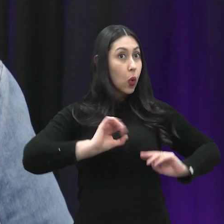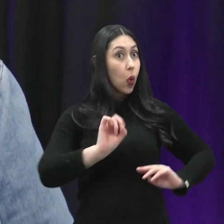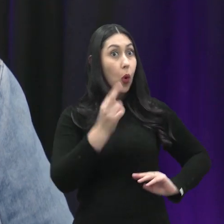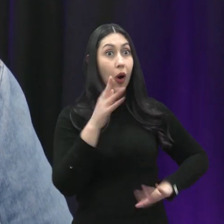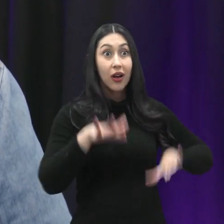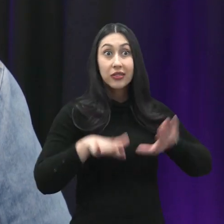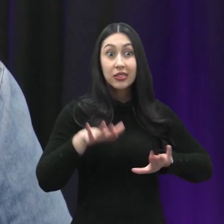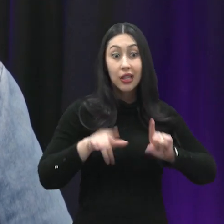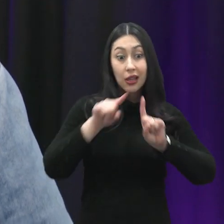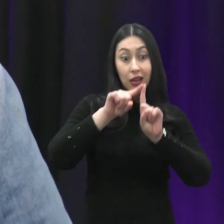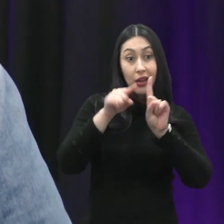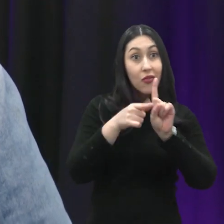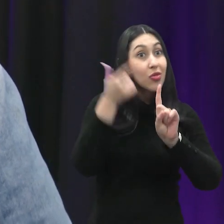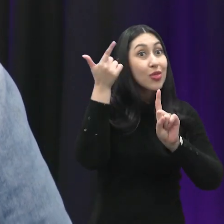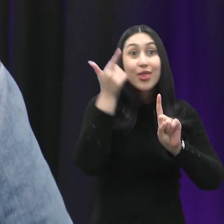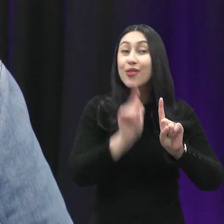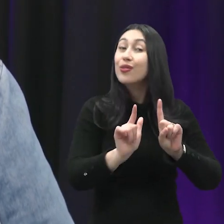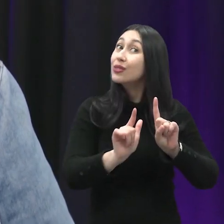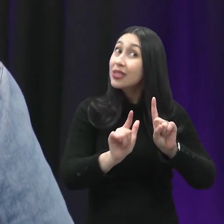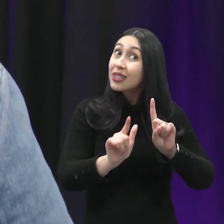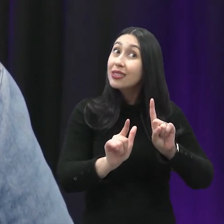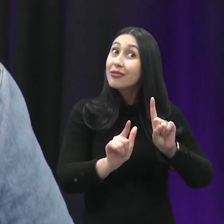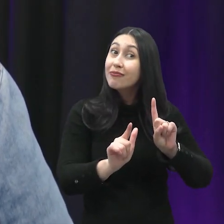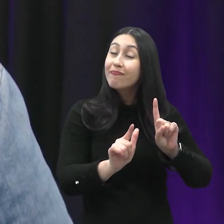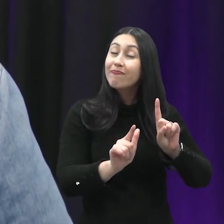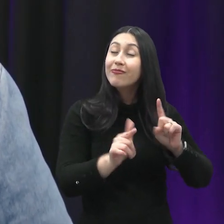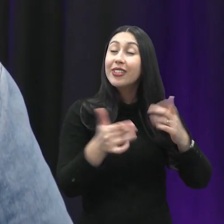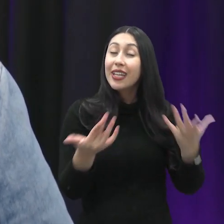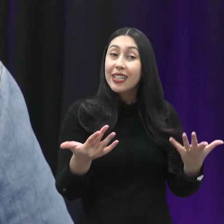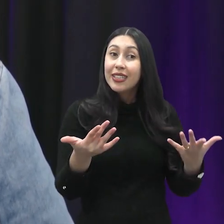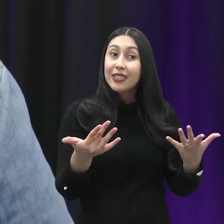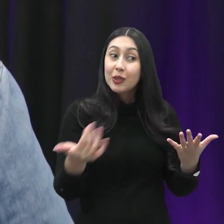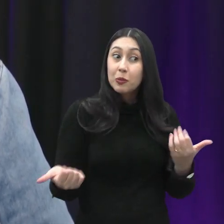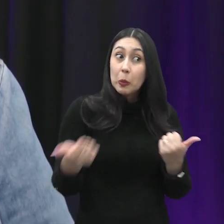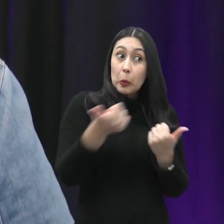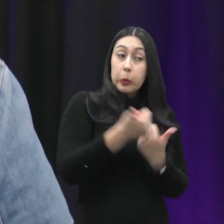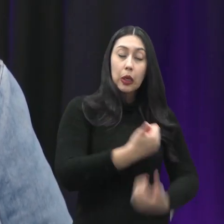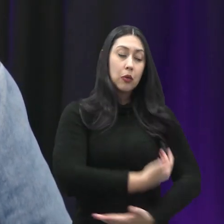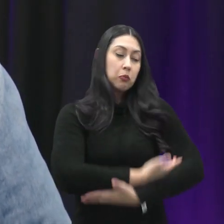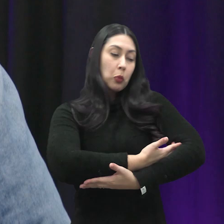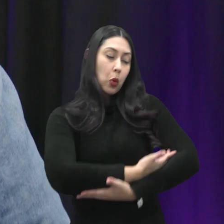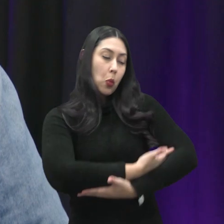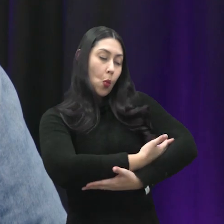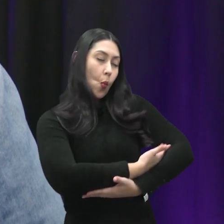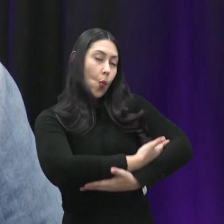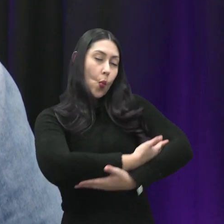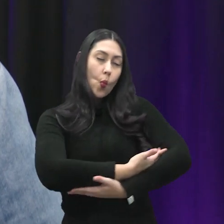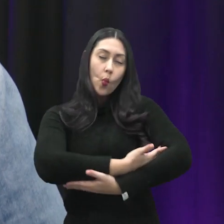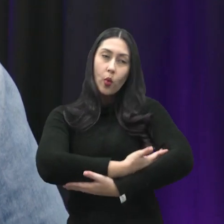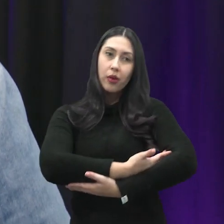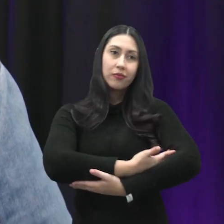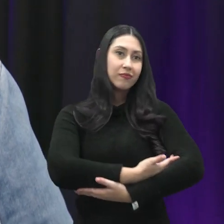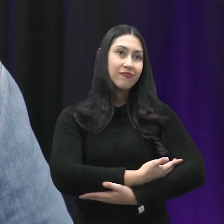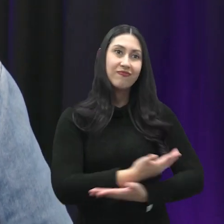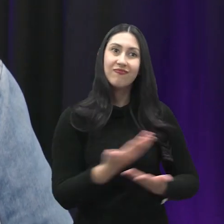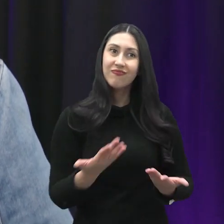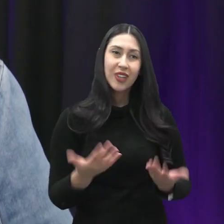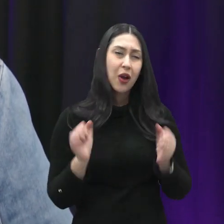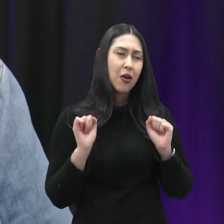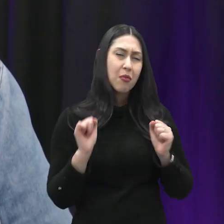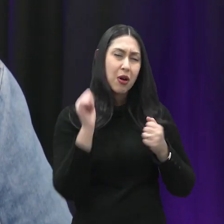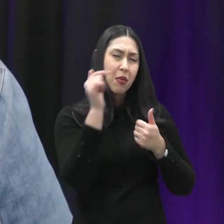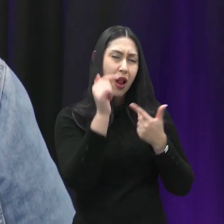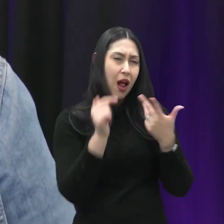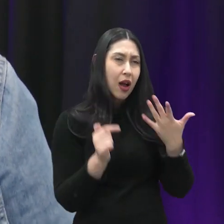Uma dificuldade de maternar? Então, assim, existem muitos pontos, né?